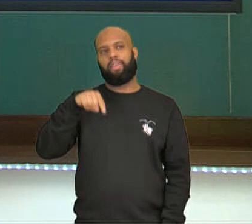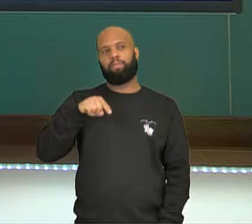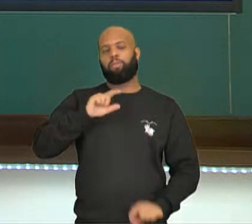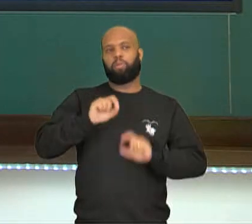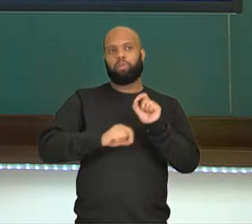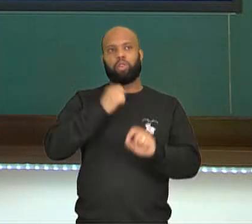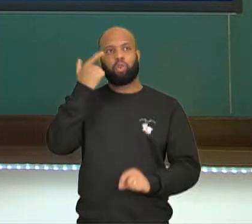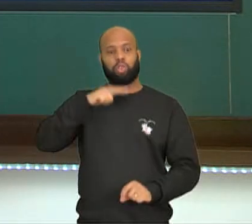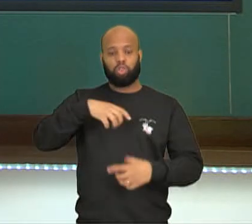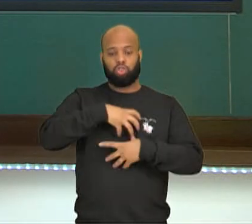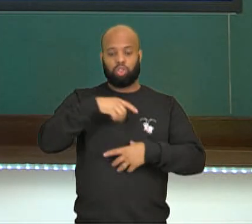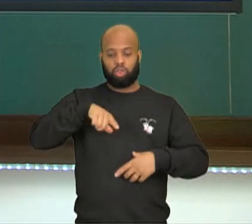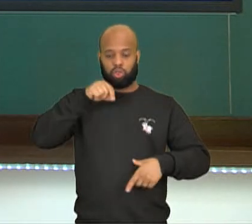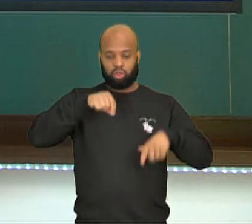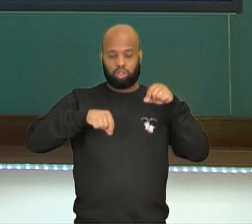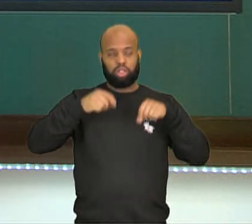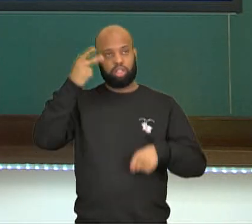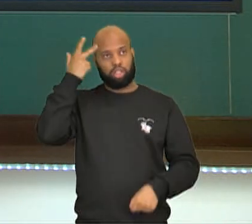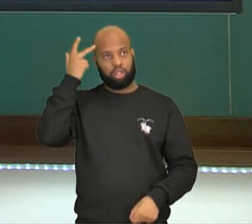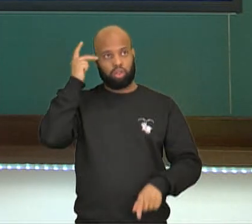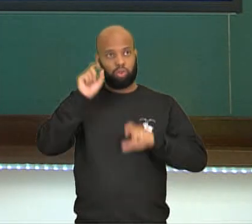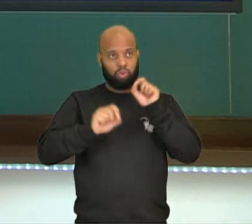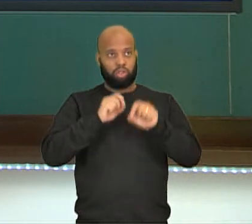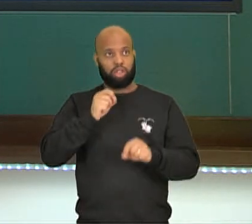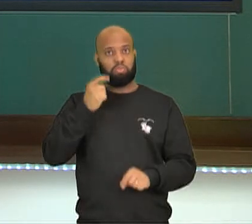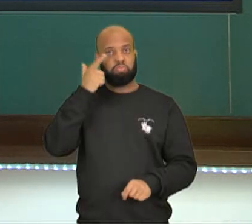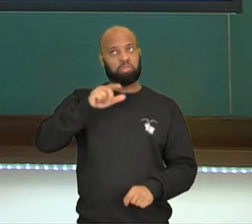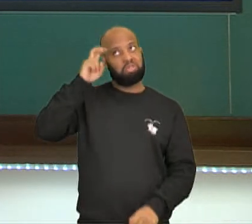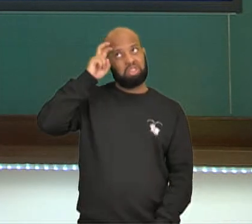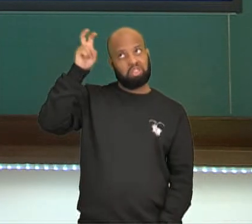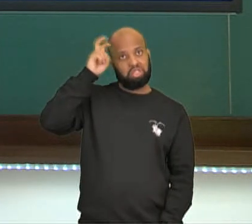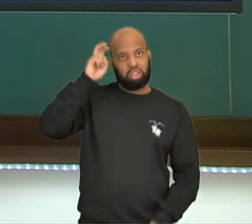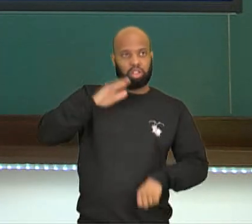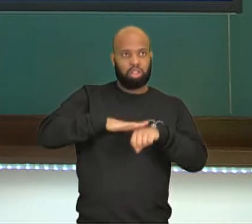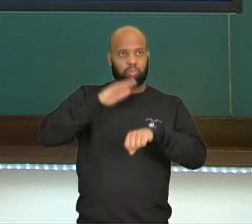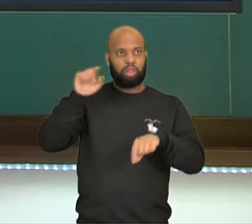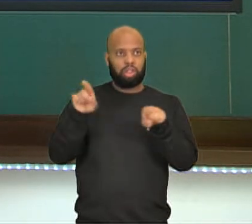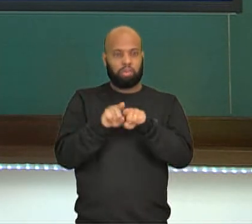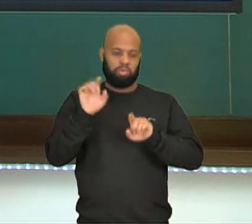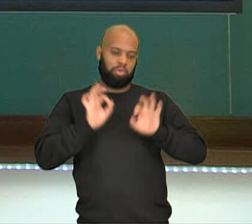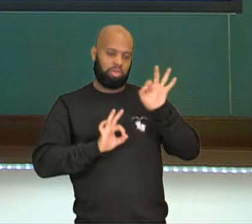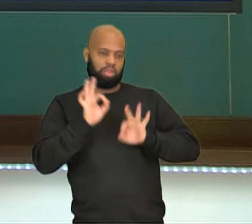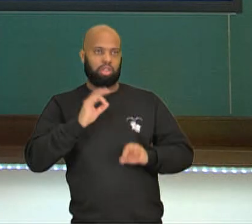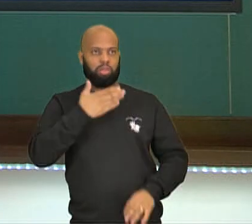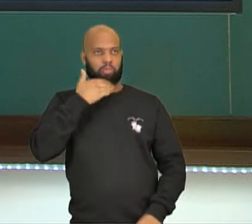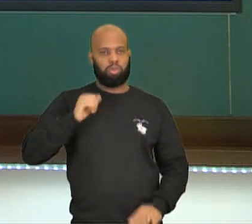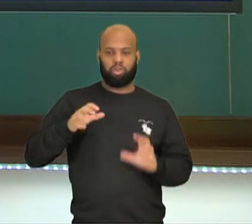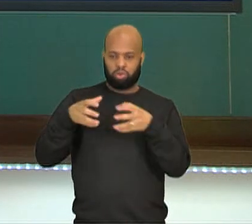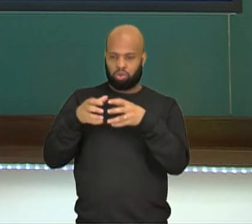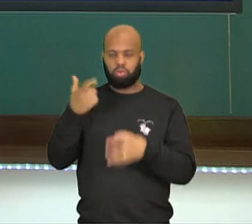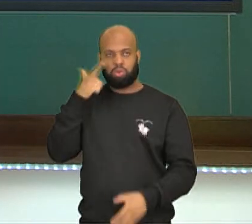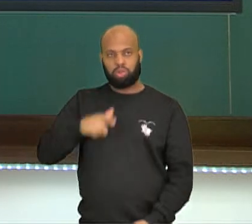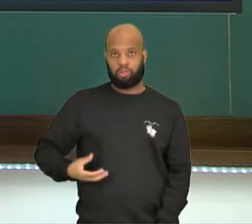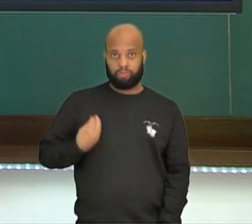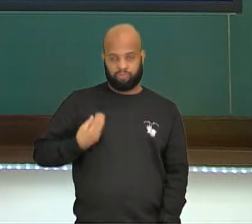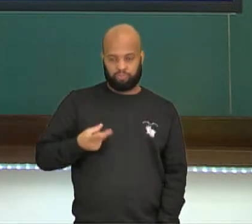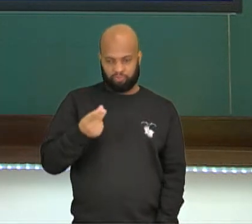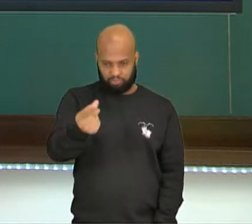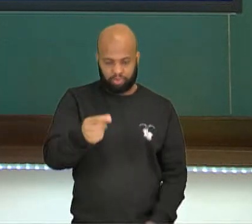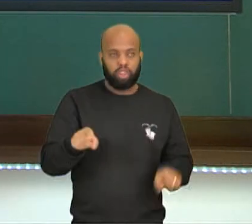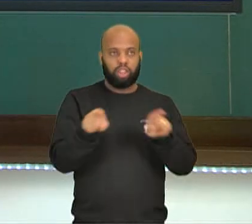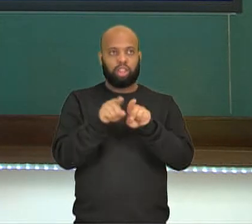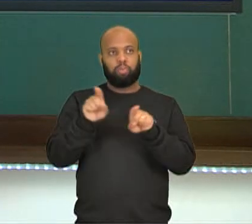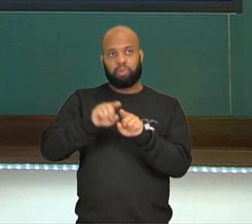por um processo natural, a que teve mais inteligência, a que soube organizar melhor o seu grupo, sobreviveu.